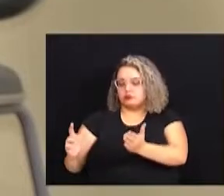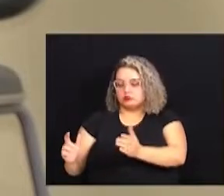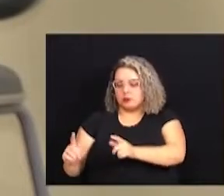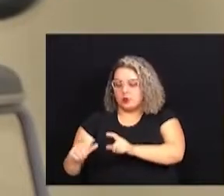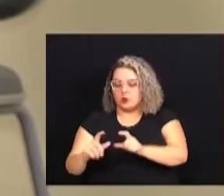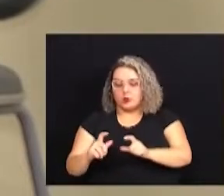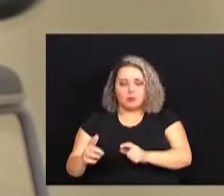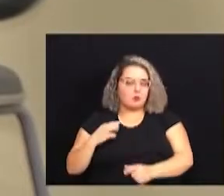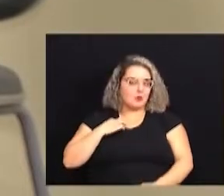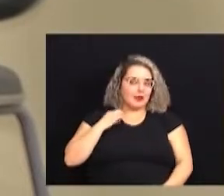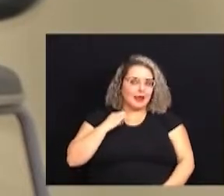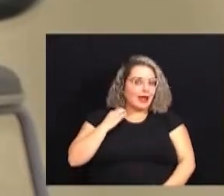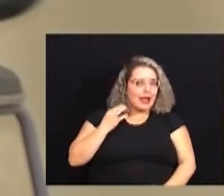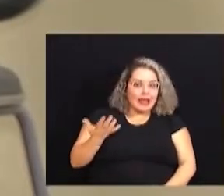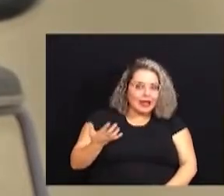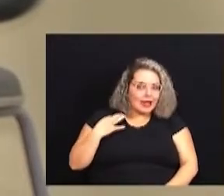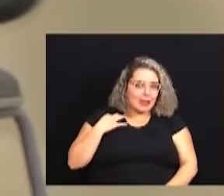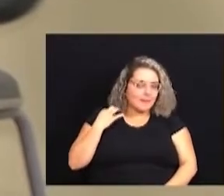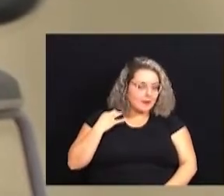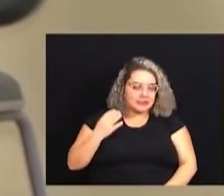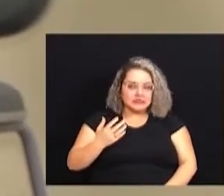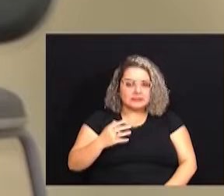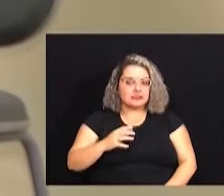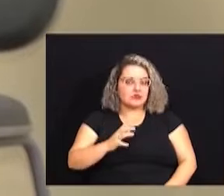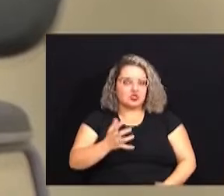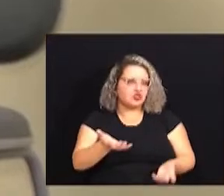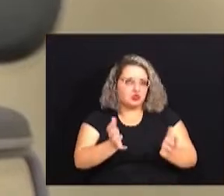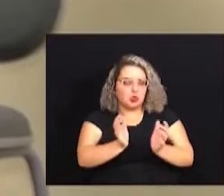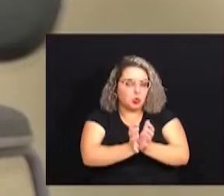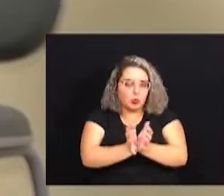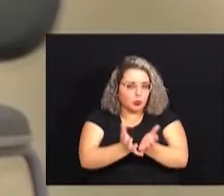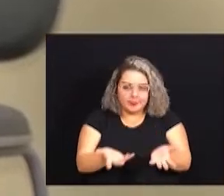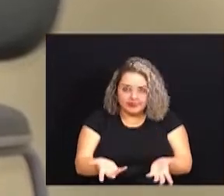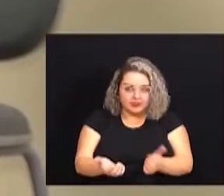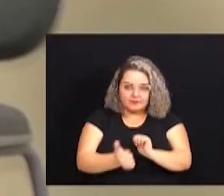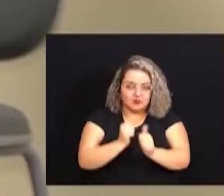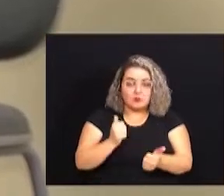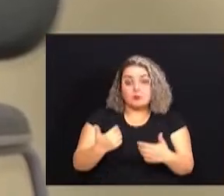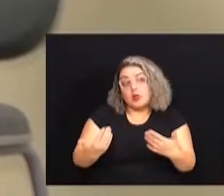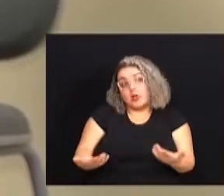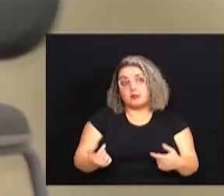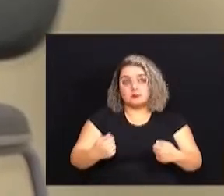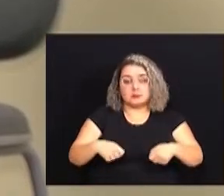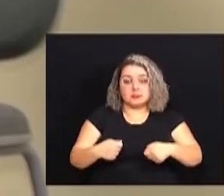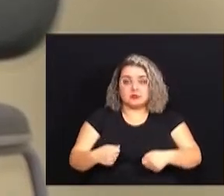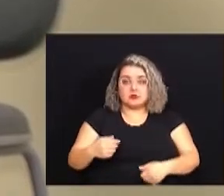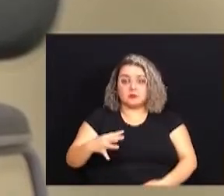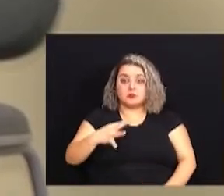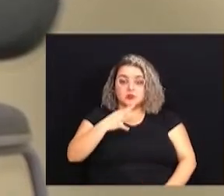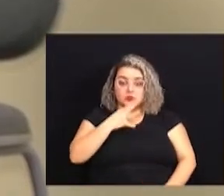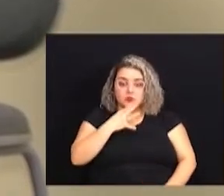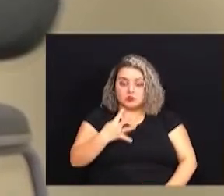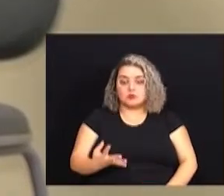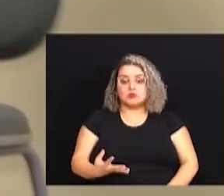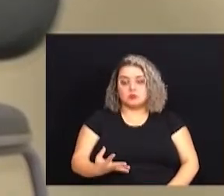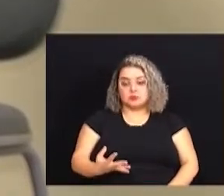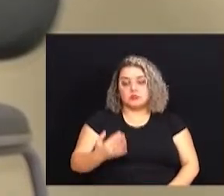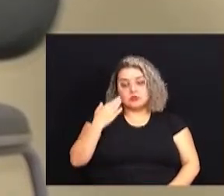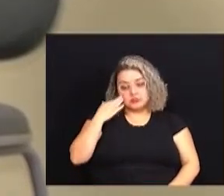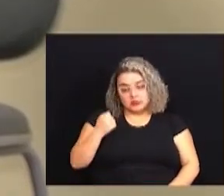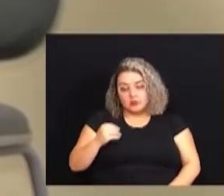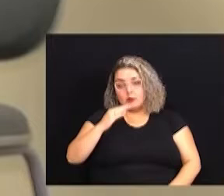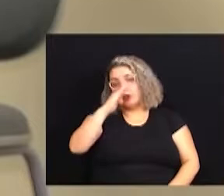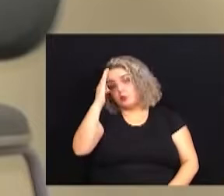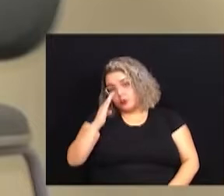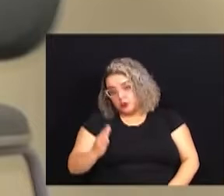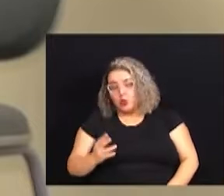uma camisa ou etc. Mas, ao mesmo tempo, temos que reconhecer que no Brasil faz parte da nossa cultura, é uma coisa